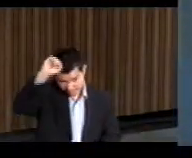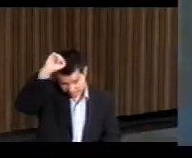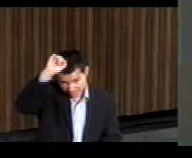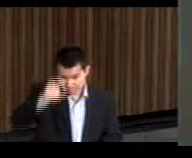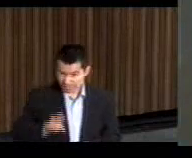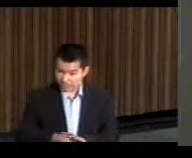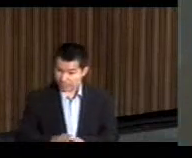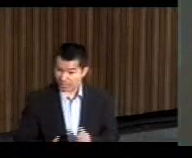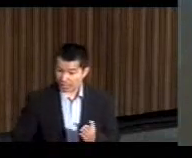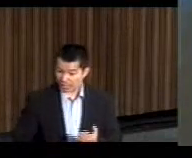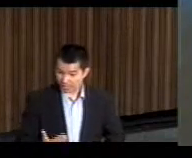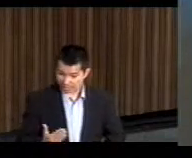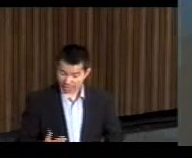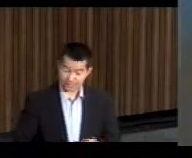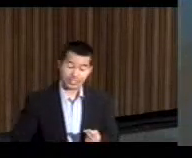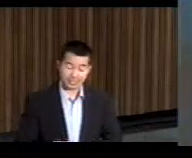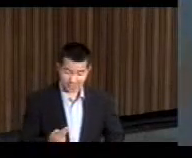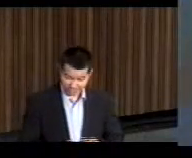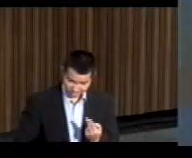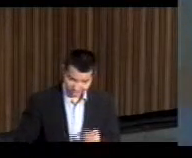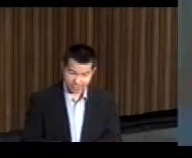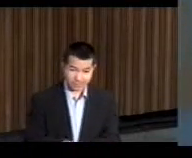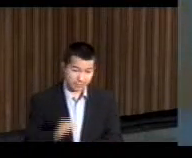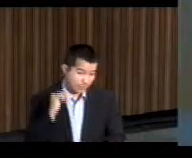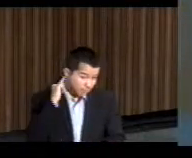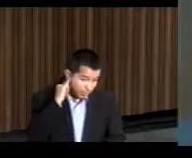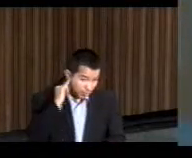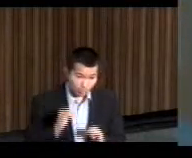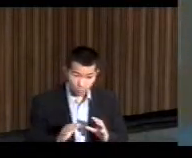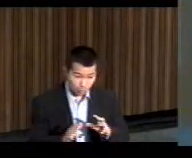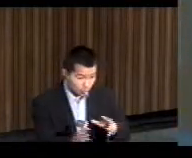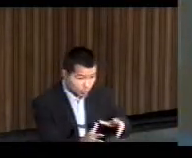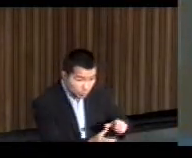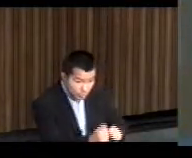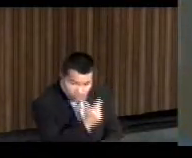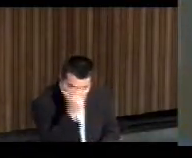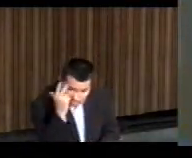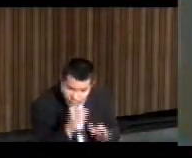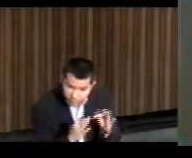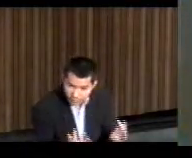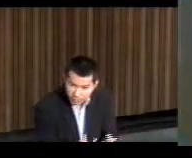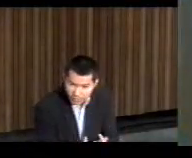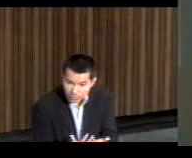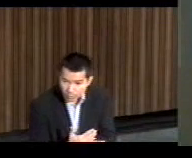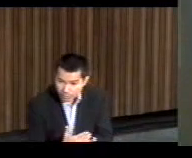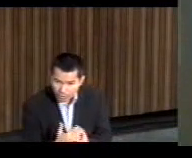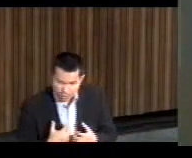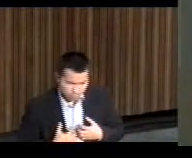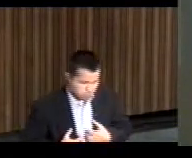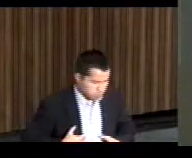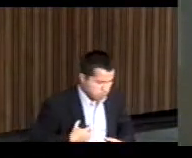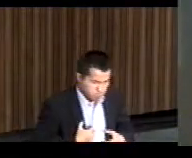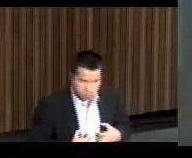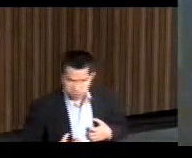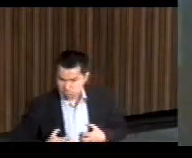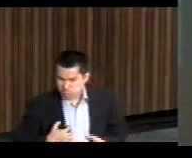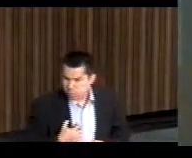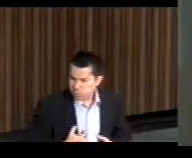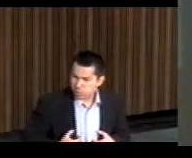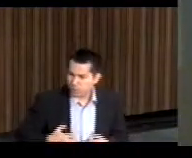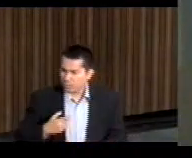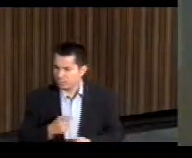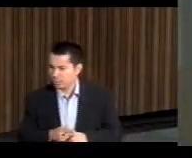Agar, de Ismael, de todo mundo ali. E essas ondas de turbulência